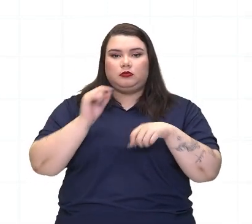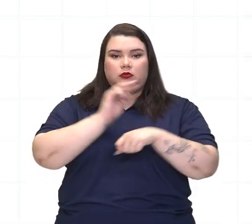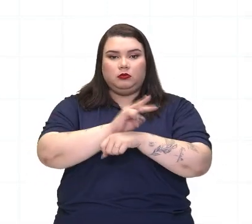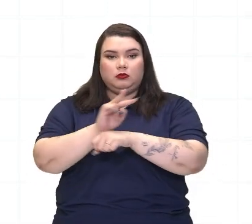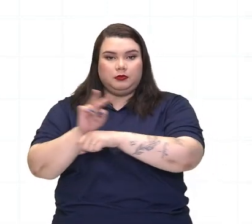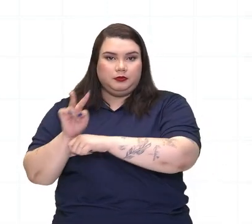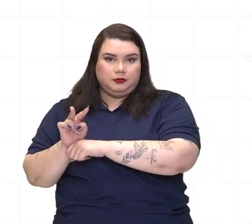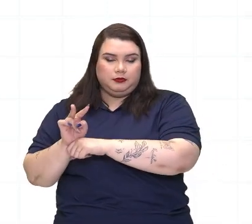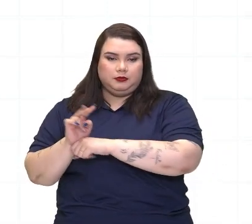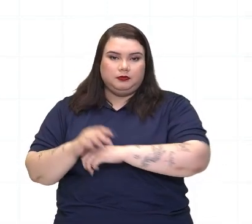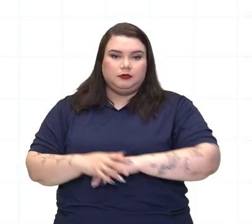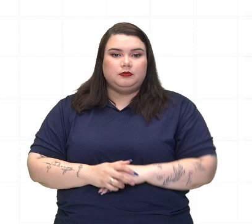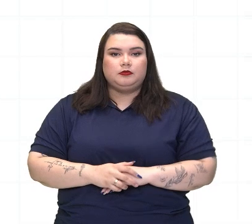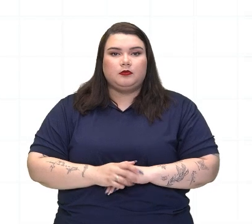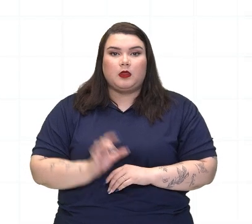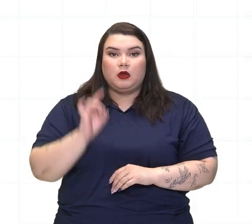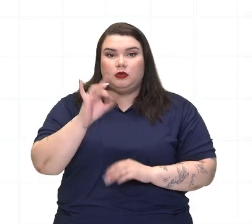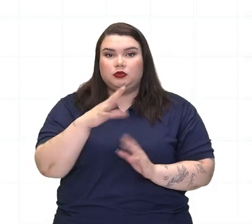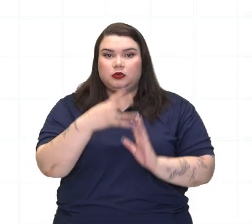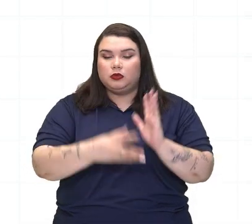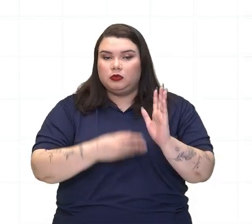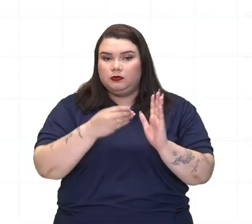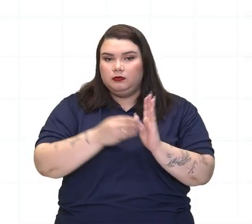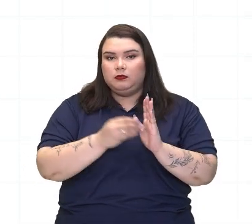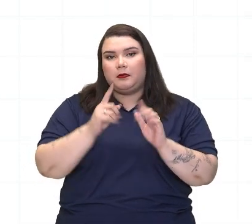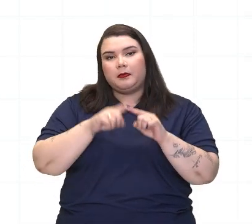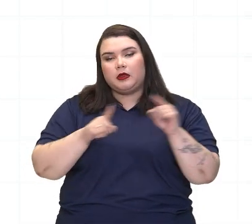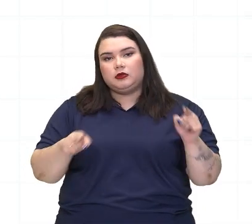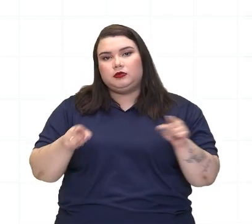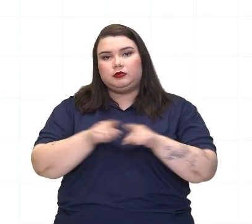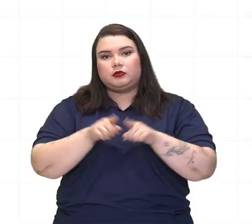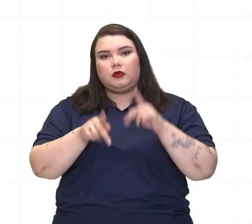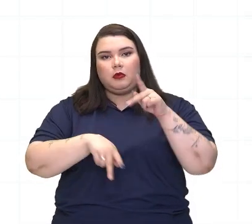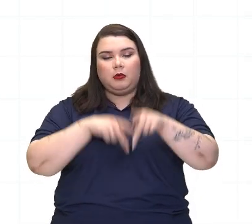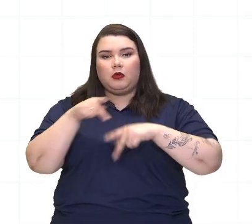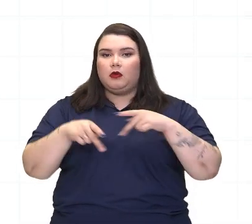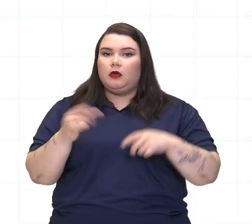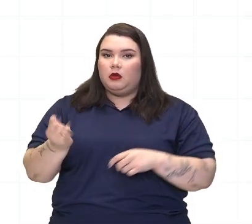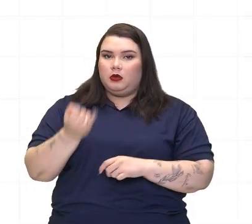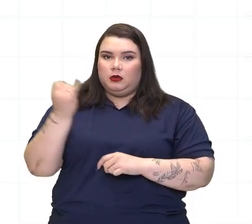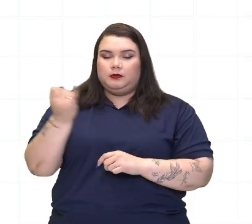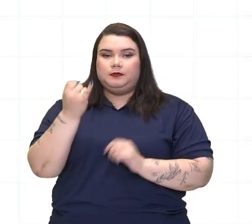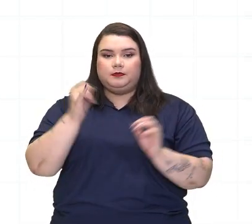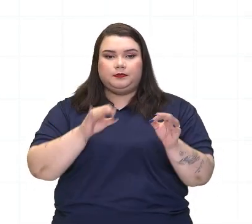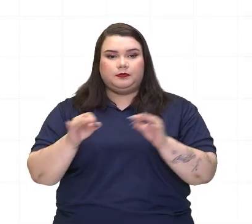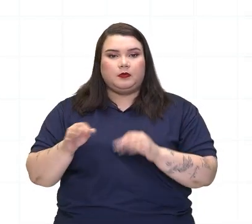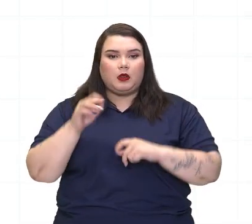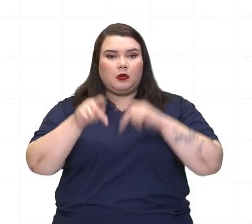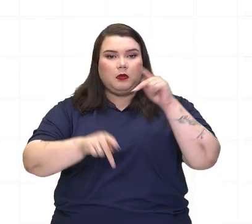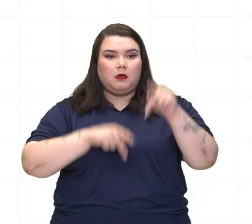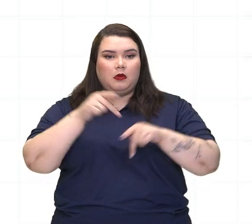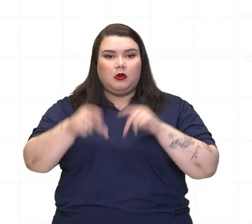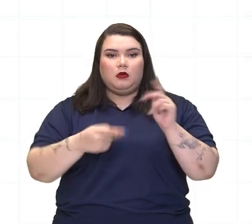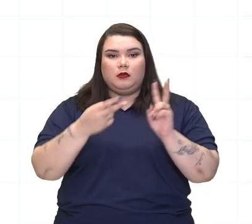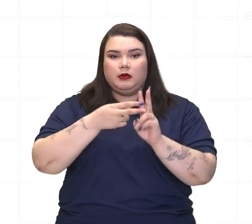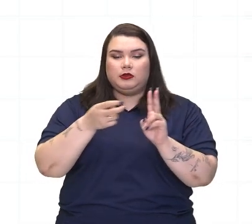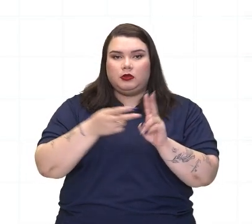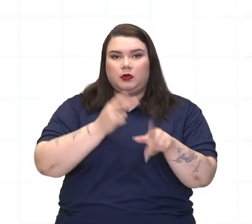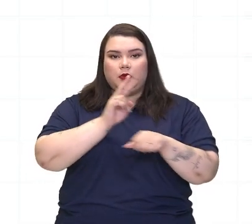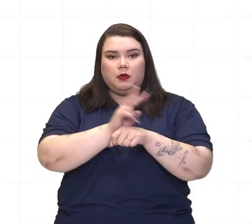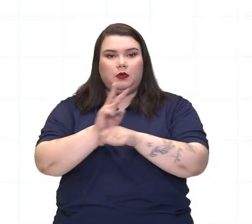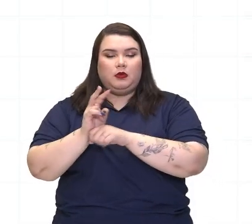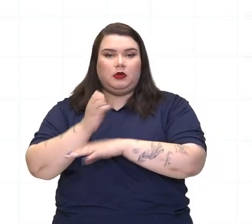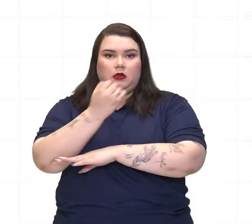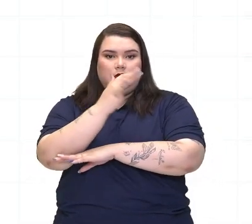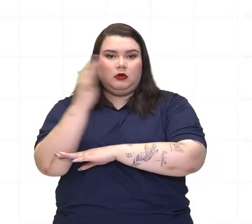preservação. Não só da Amazônia, mas dos seus povos também. Isso é bastante importante. Então, povos indígenas, muito mais que guardiões da